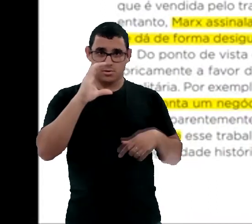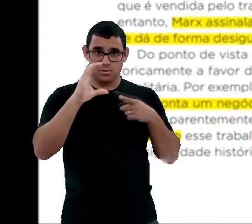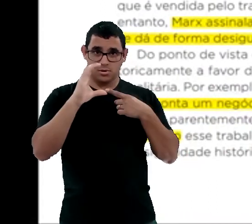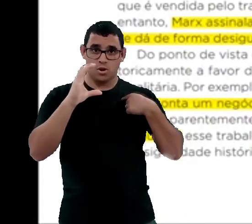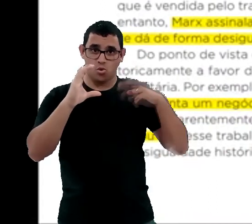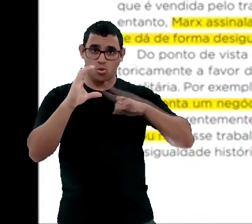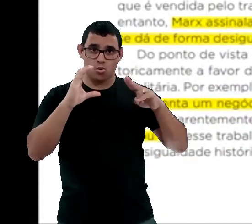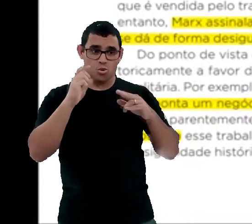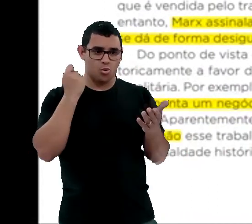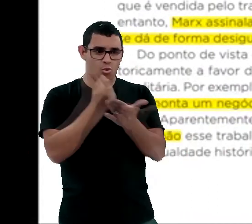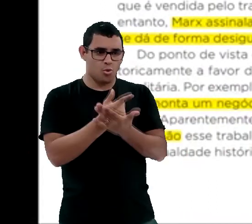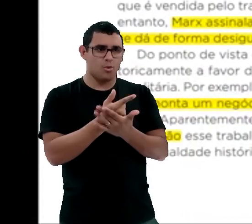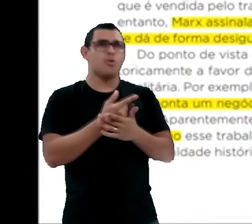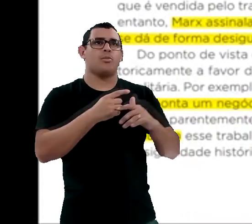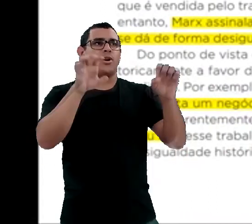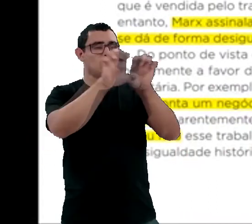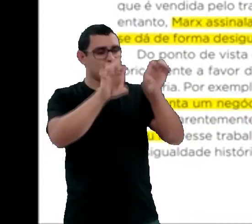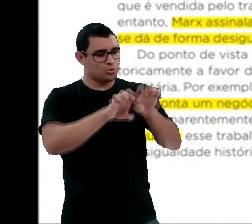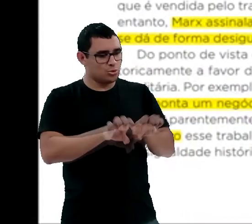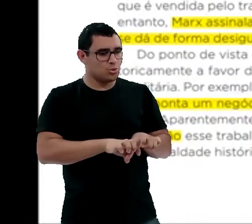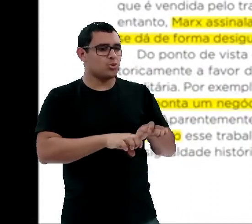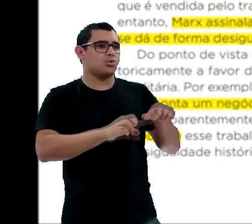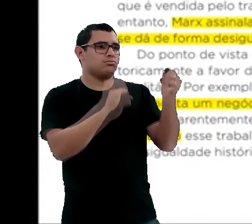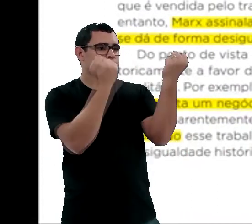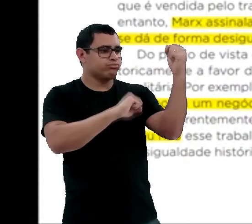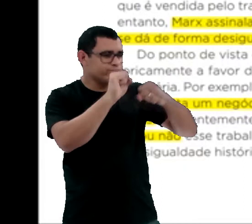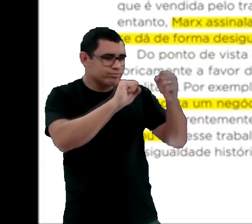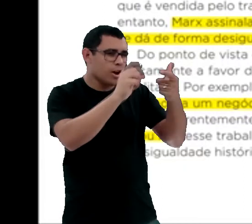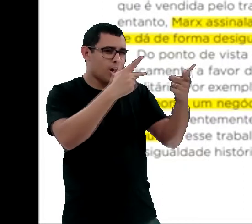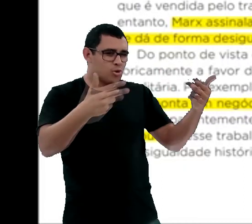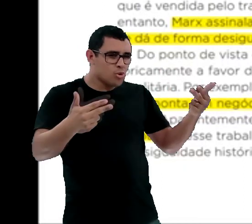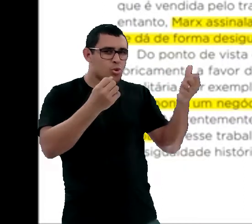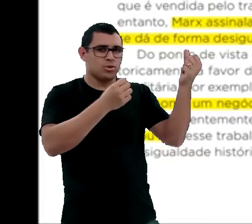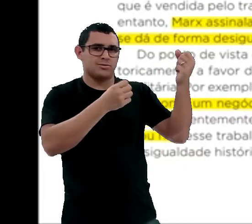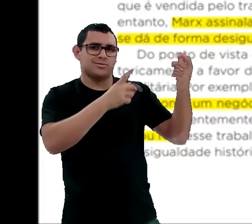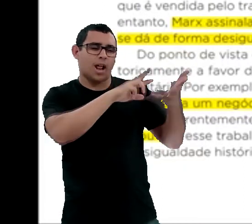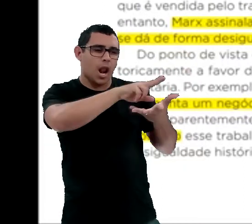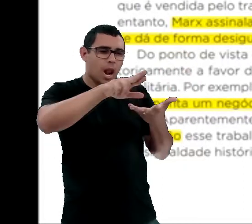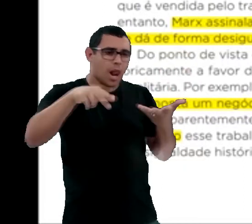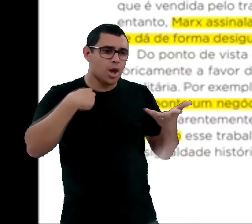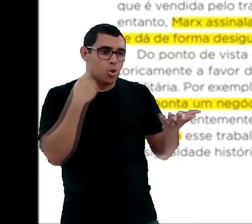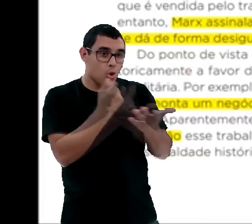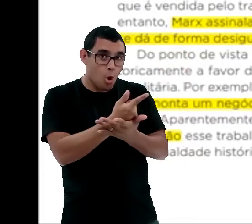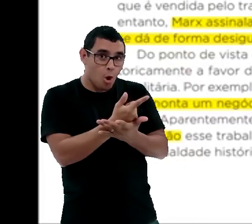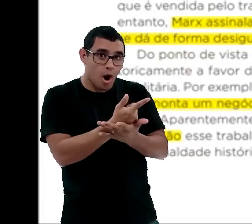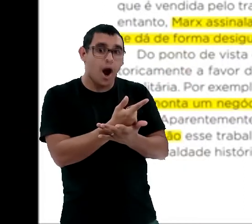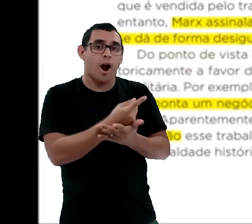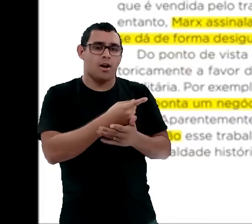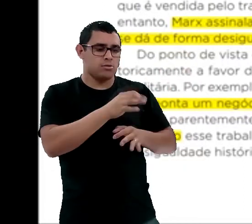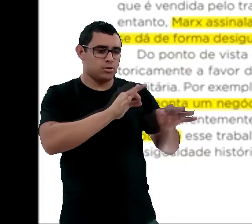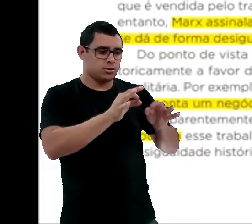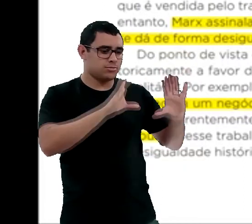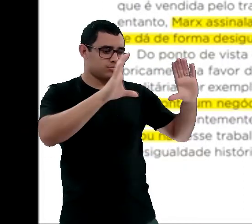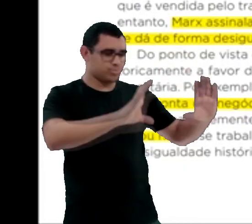a forma de gerar dinheiro, né? Para ganhar dinheiro tem que ter dinheiro. O capitalista monta o negócio, o capitalista